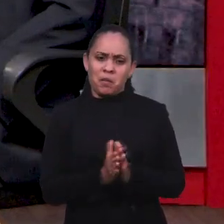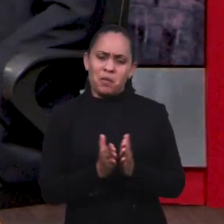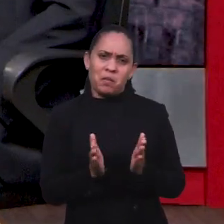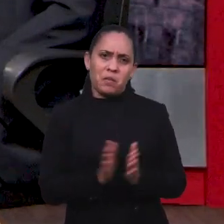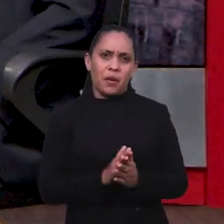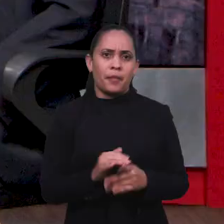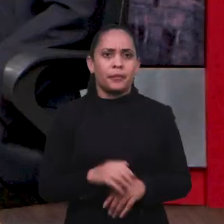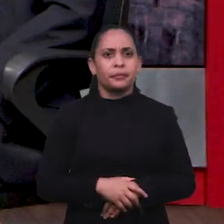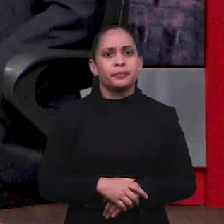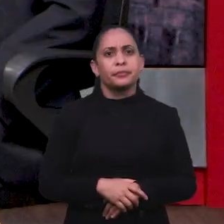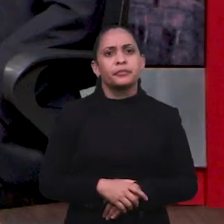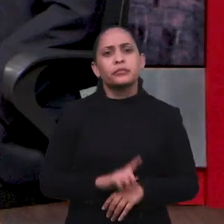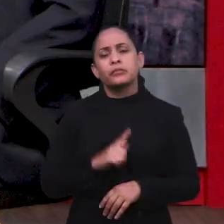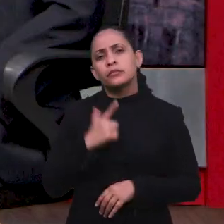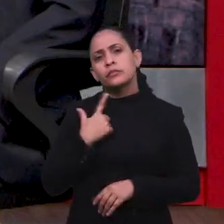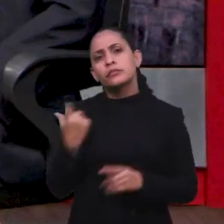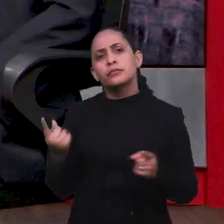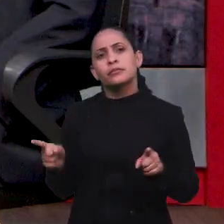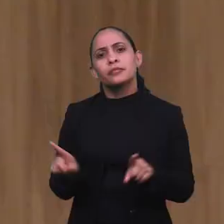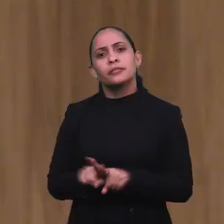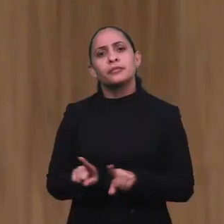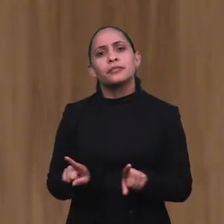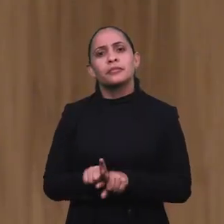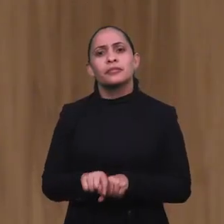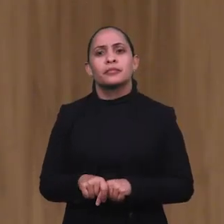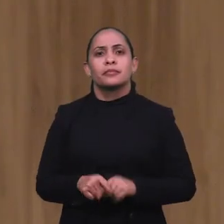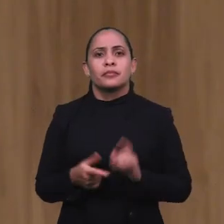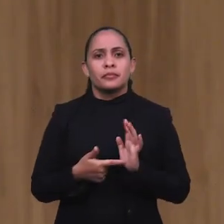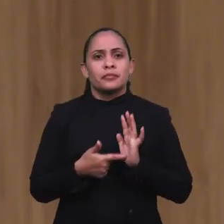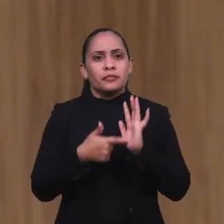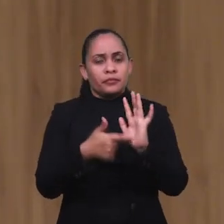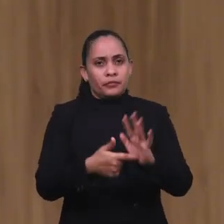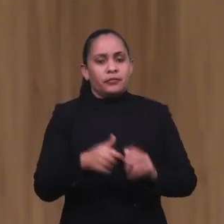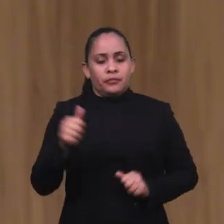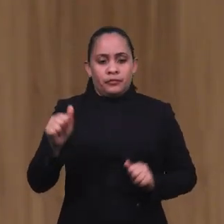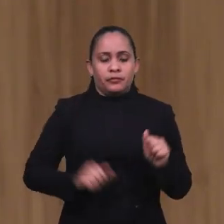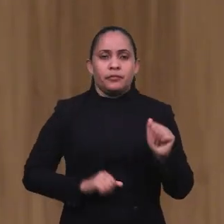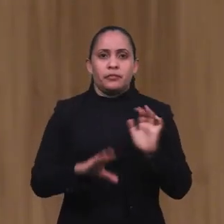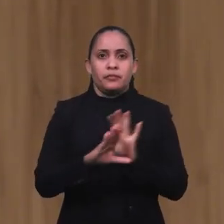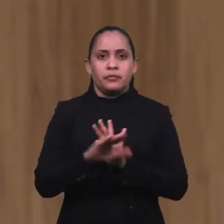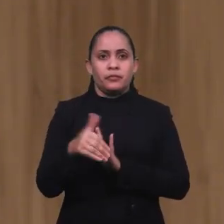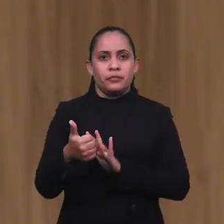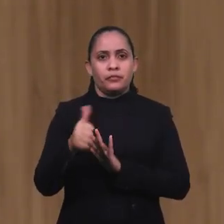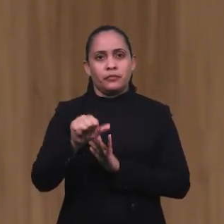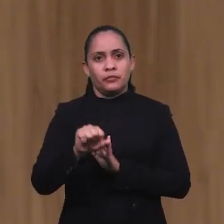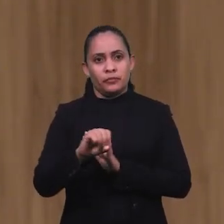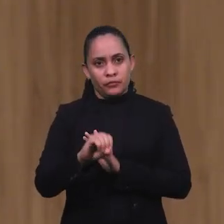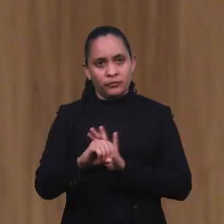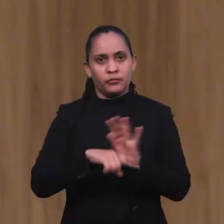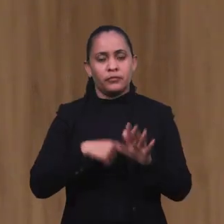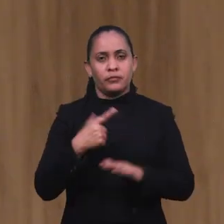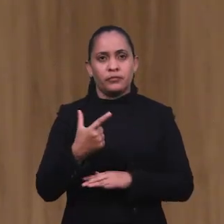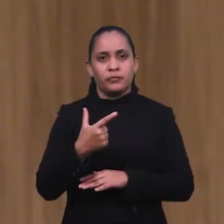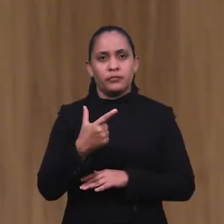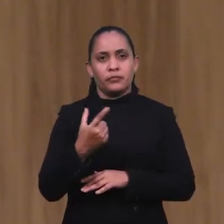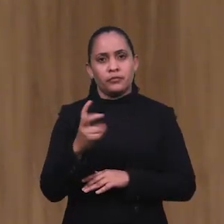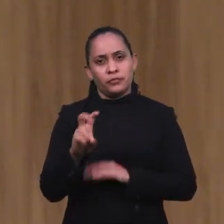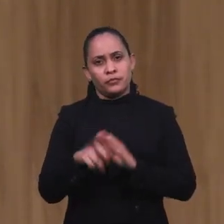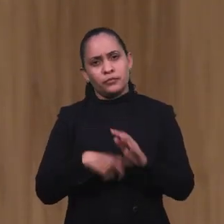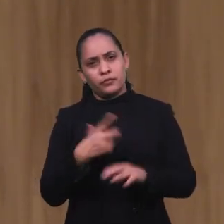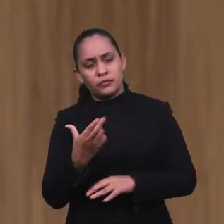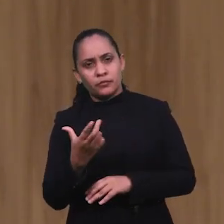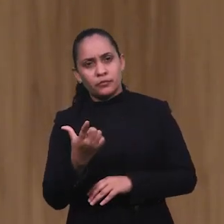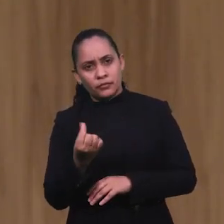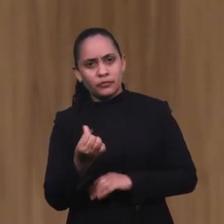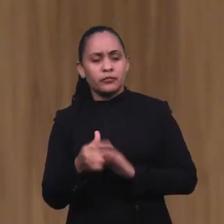era rico, Pedro. Outra questão, você vai ver aqui em Atos 10, 25 a 26, que Pedro,